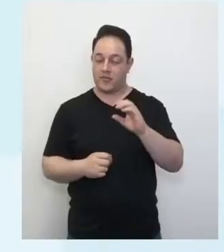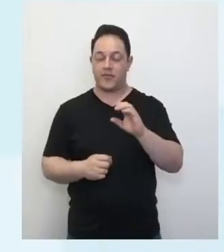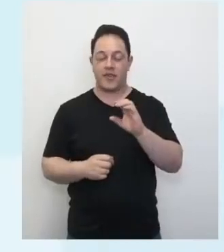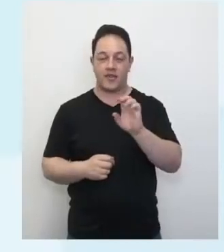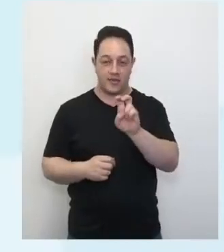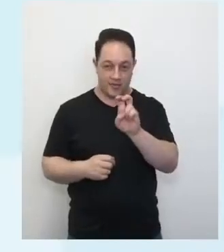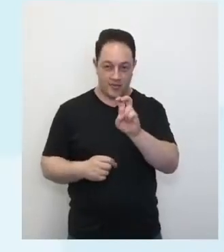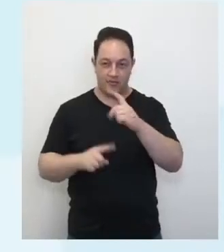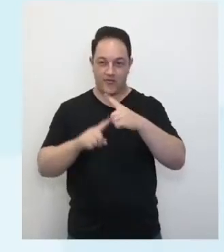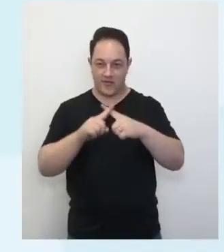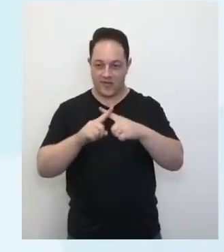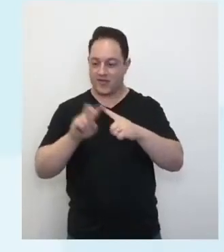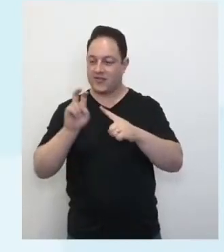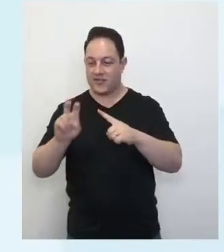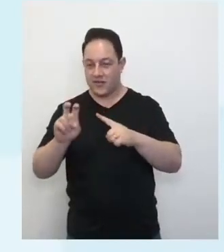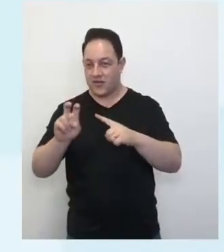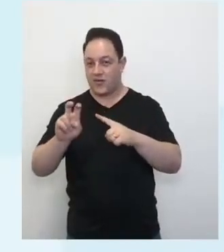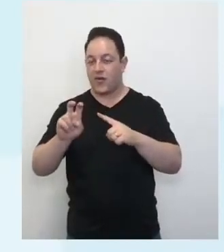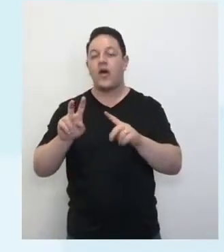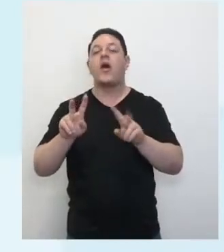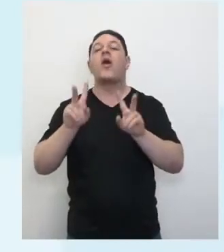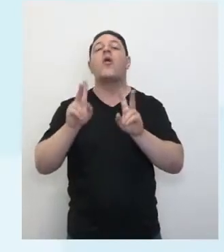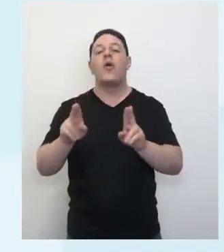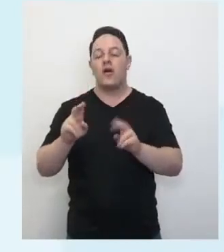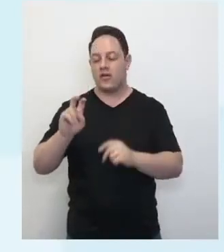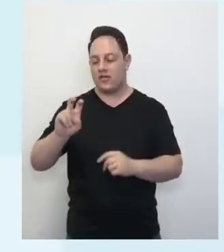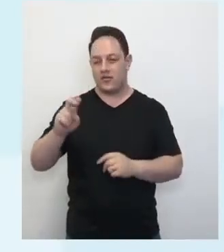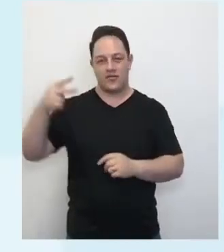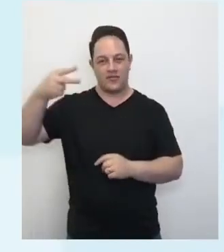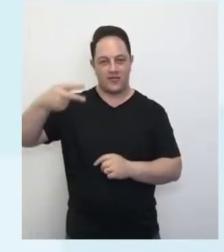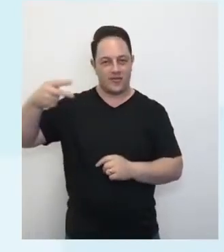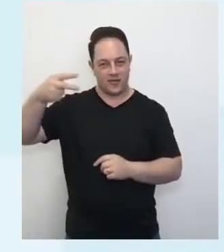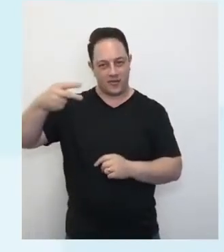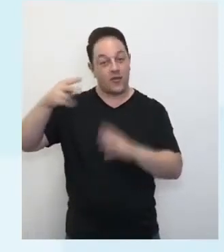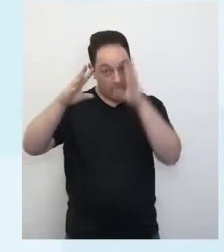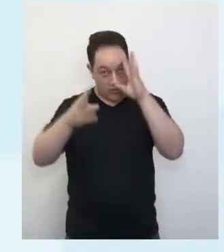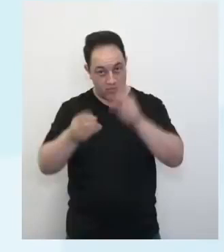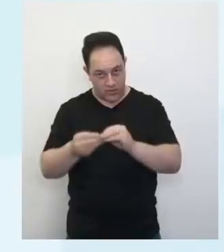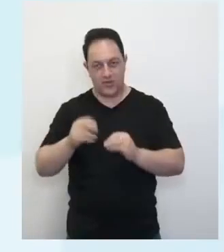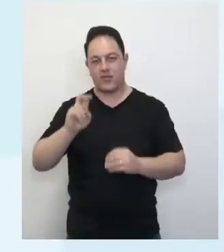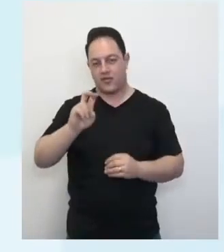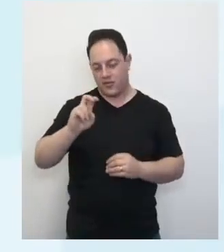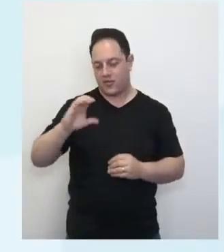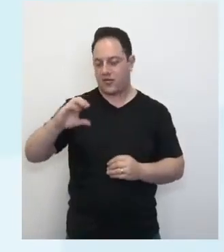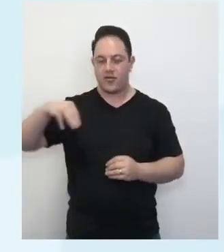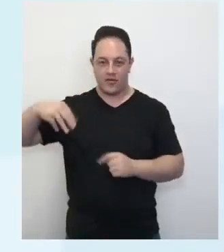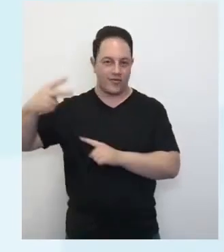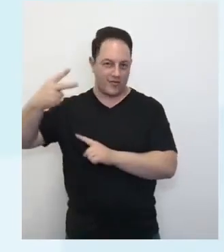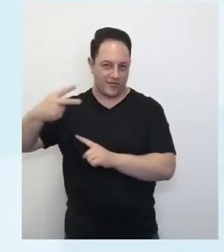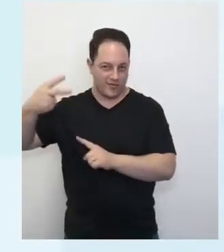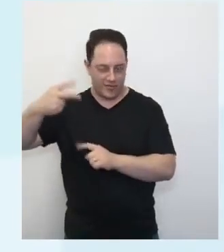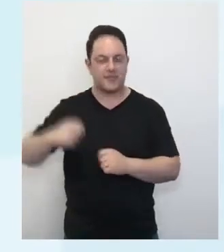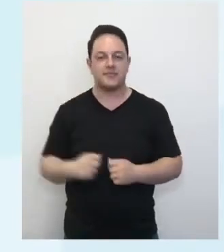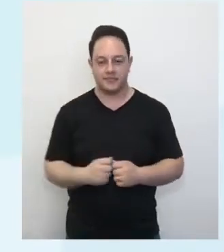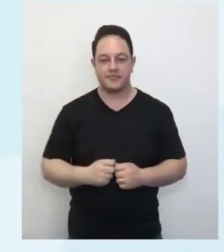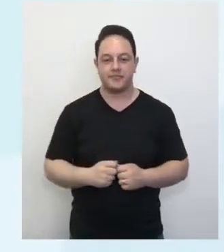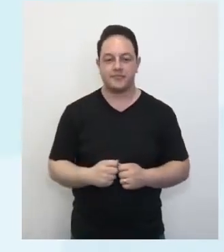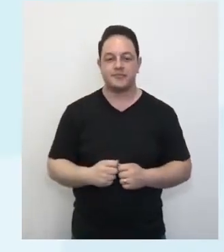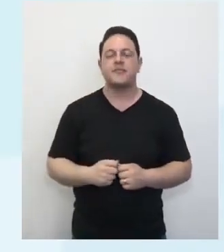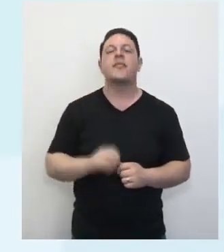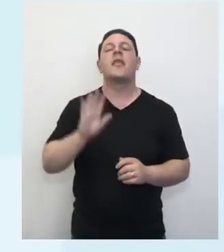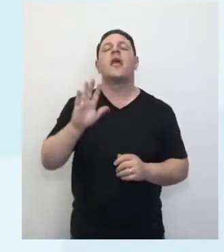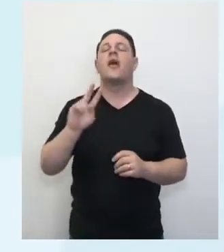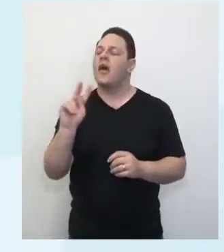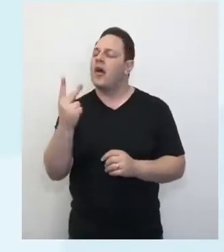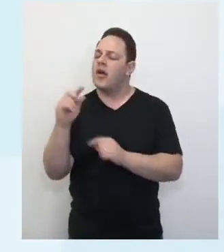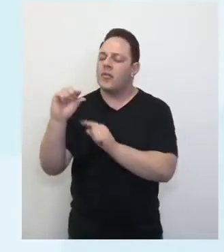vezes cinco que a mesma coisa que sim qual quadrado centímetros quadrados Oi e eu quero saber quem é